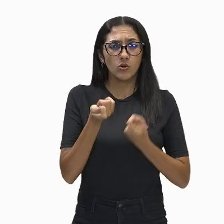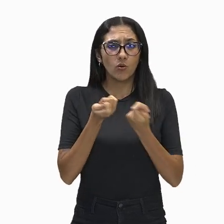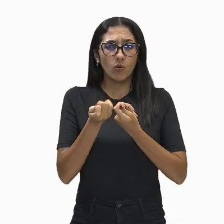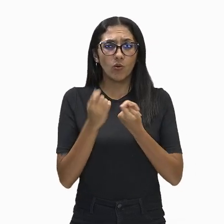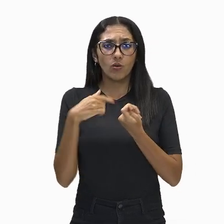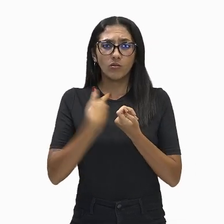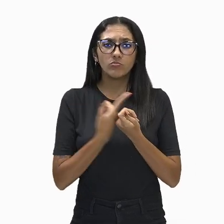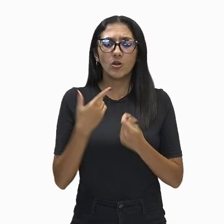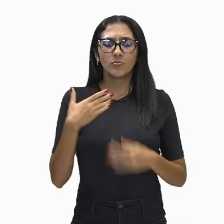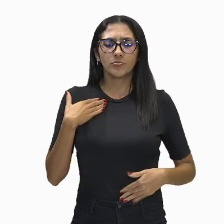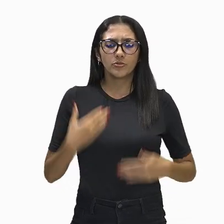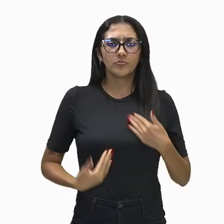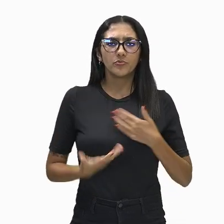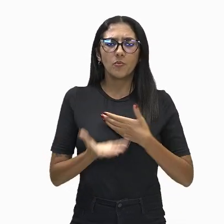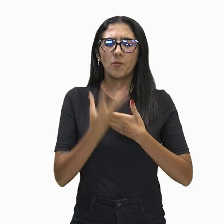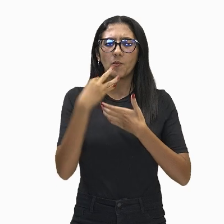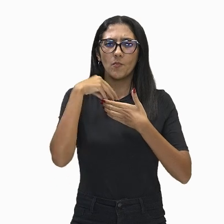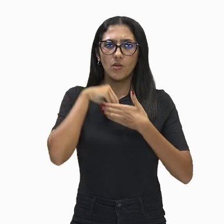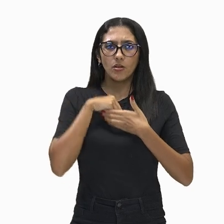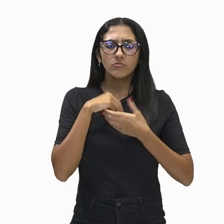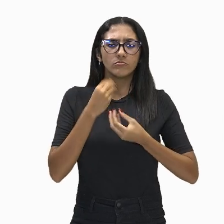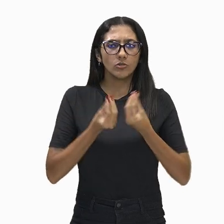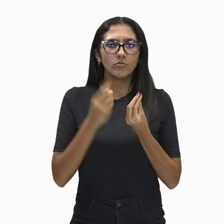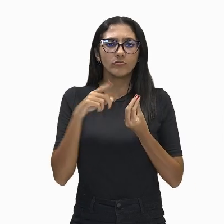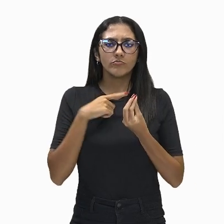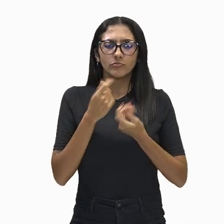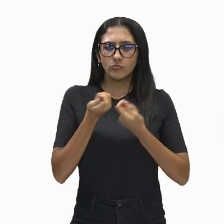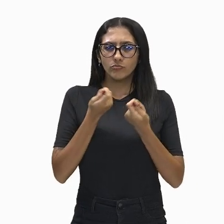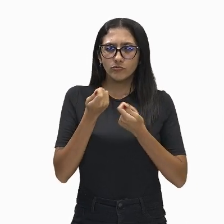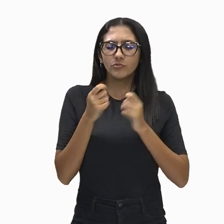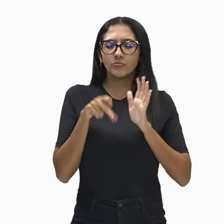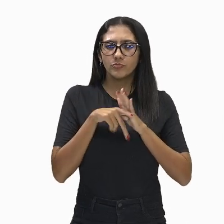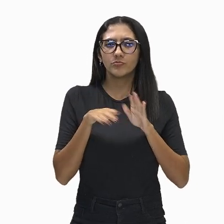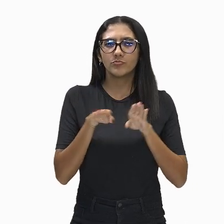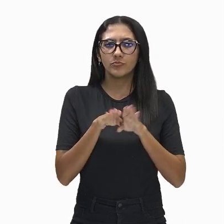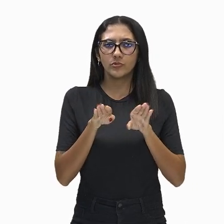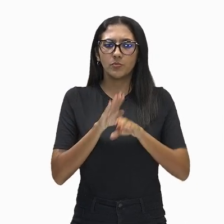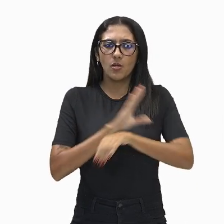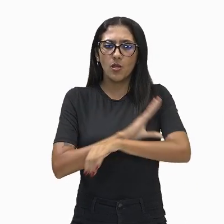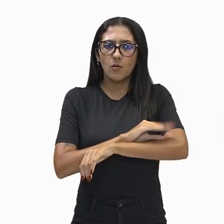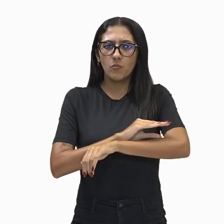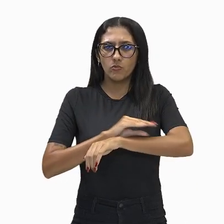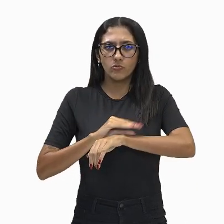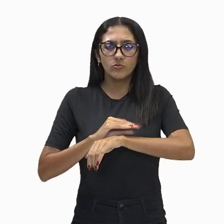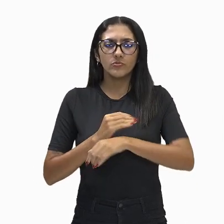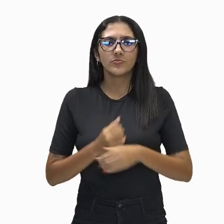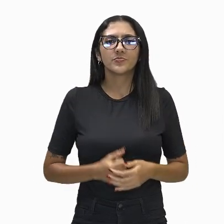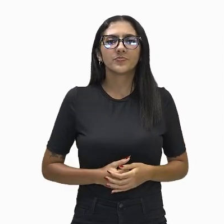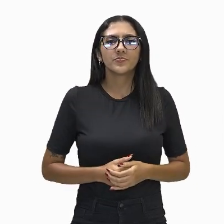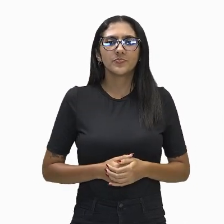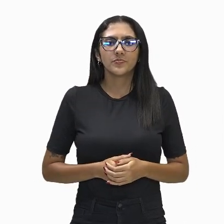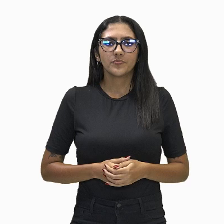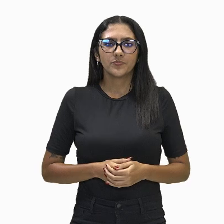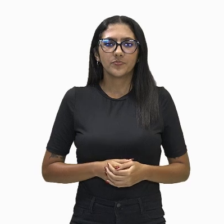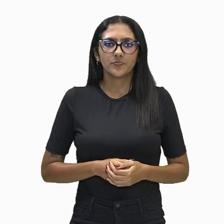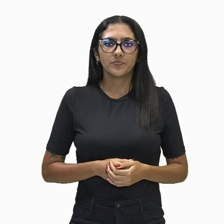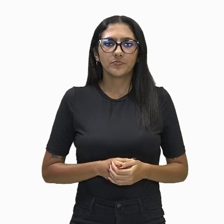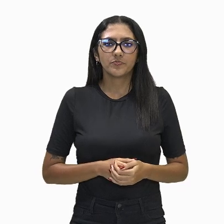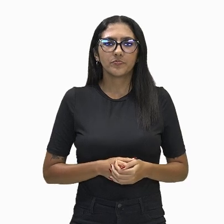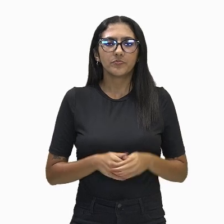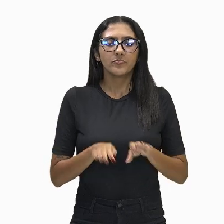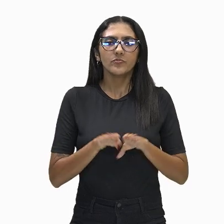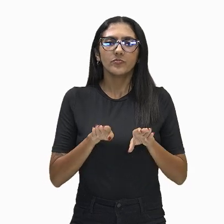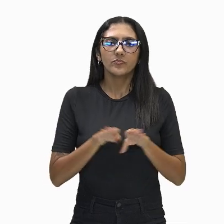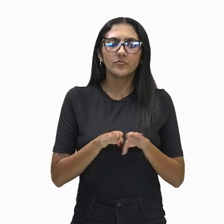nossa temperatura interna, é feita através do nosso sistema muscular. Preenchimento do nosso